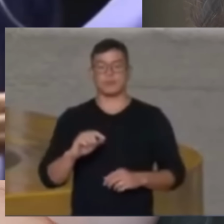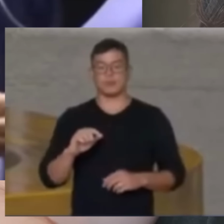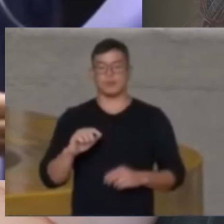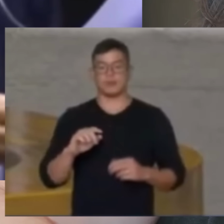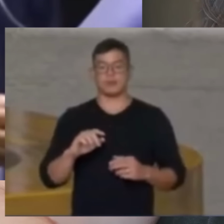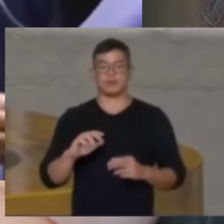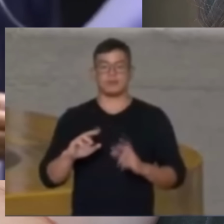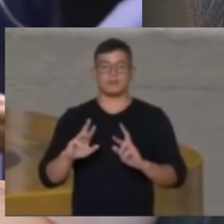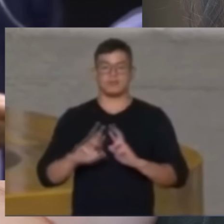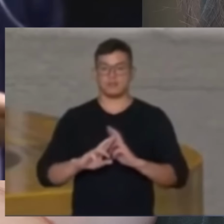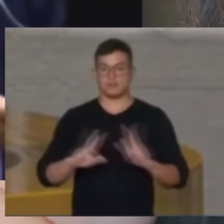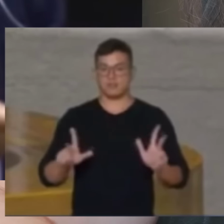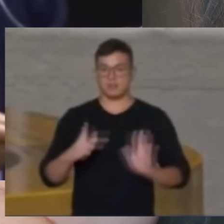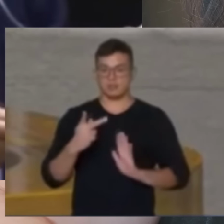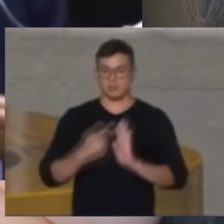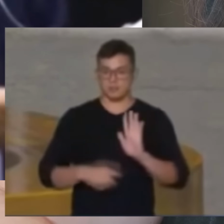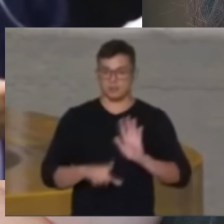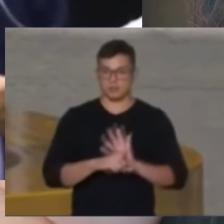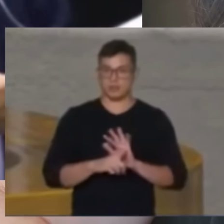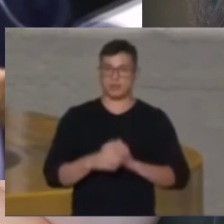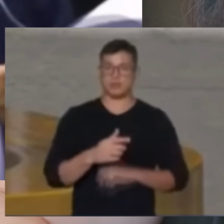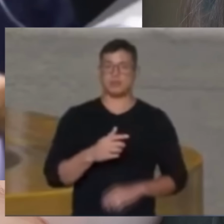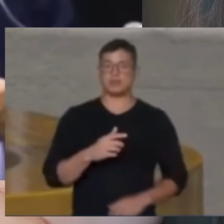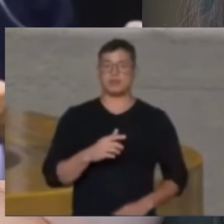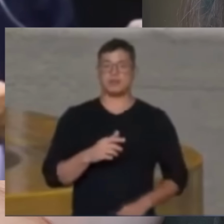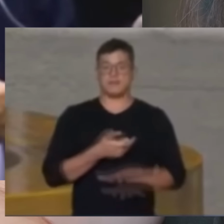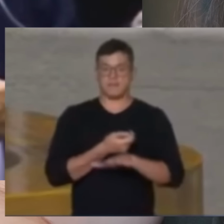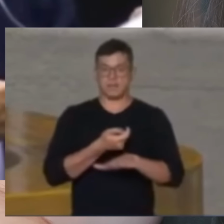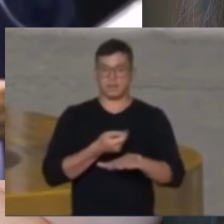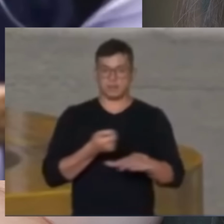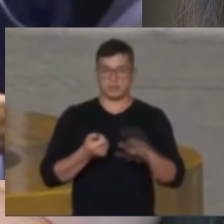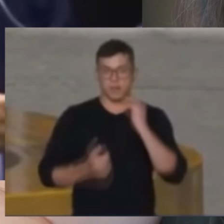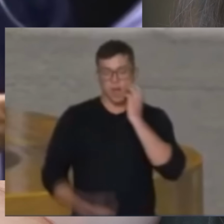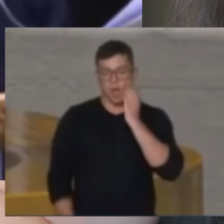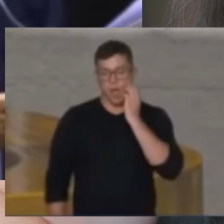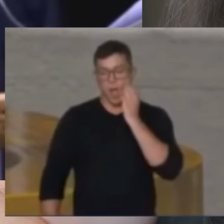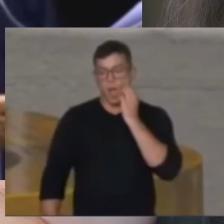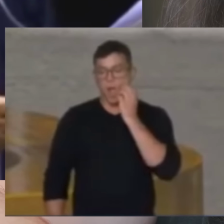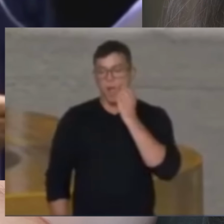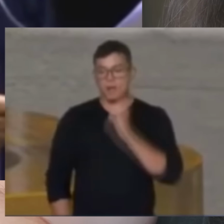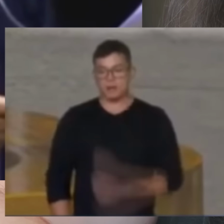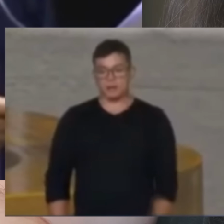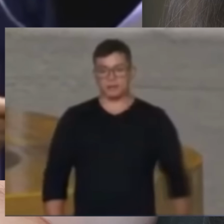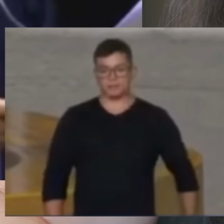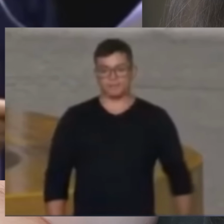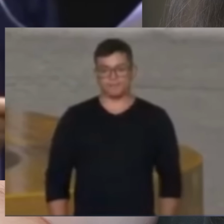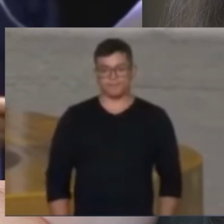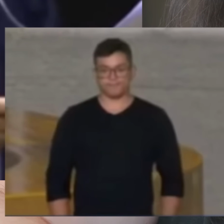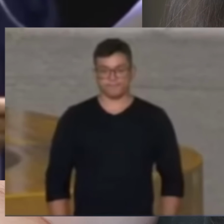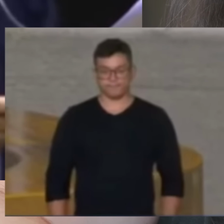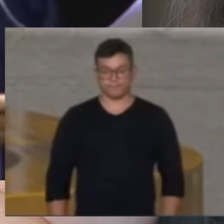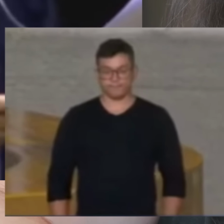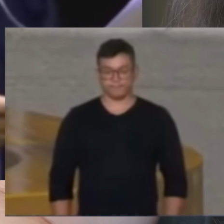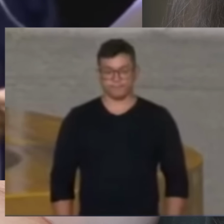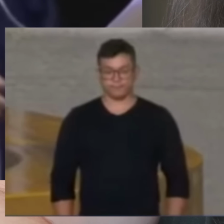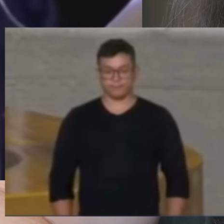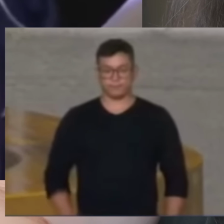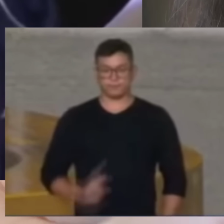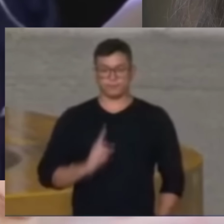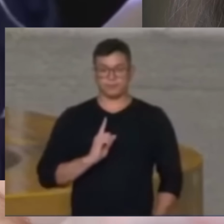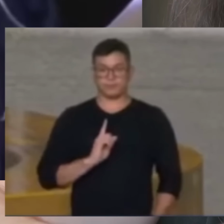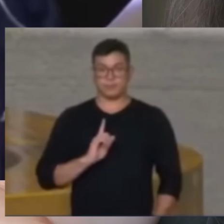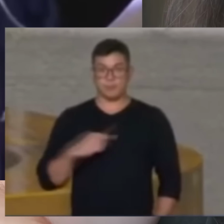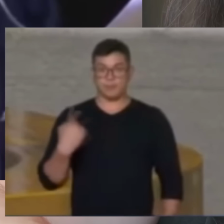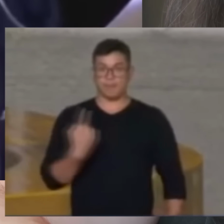lei dos fake news. Senhor presidente, é preciso que nós percebemos